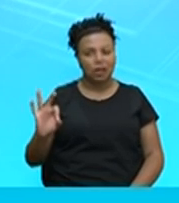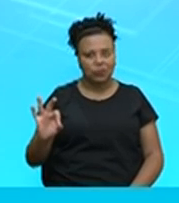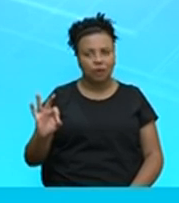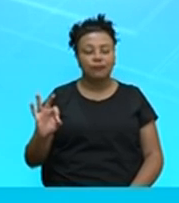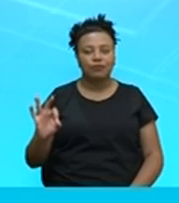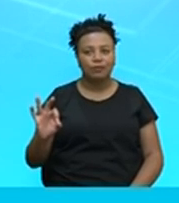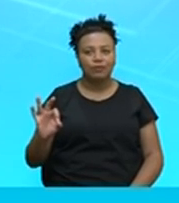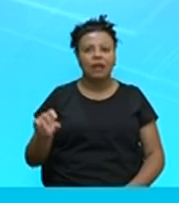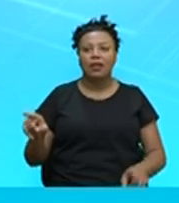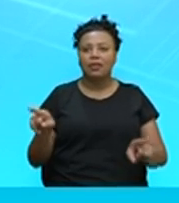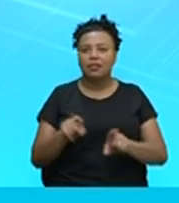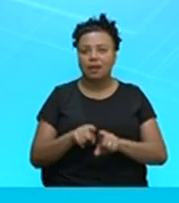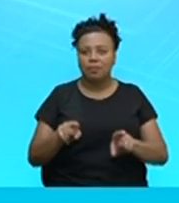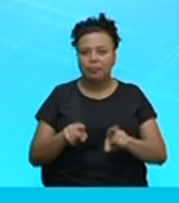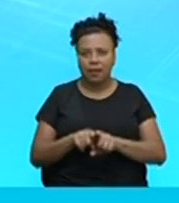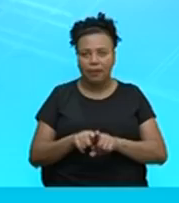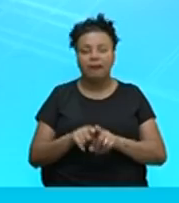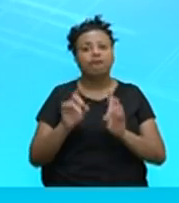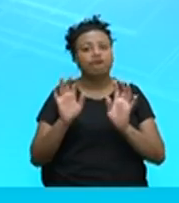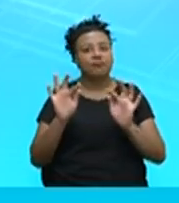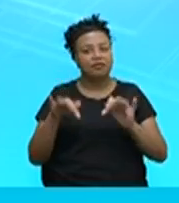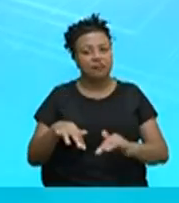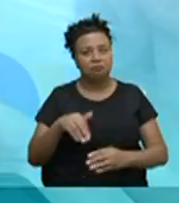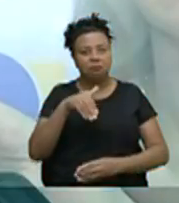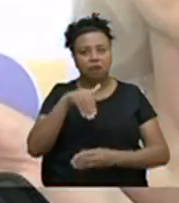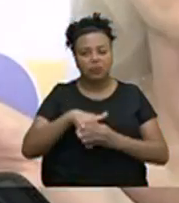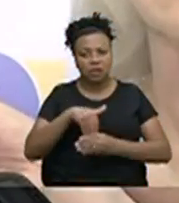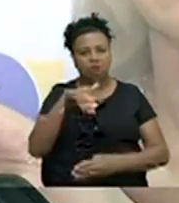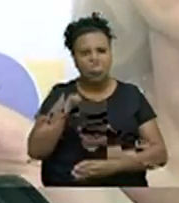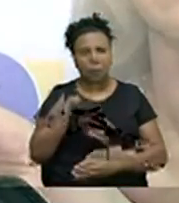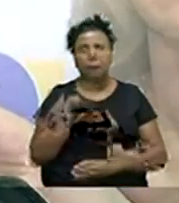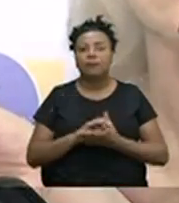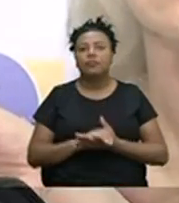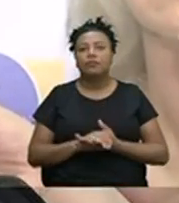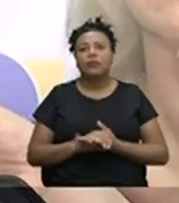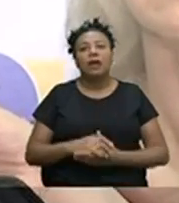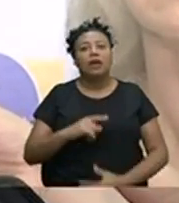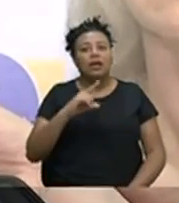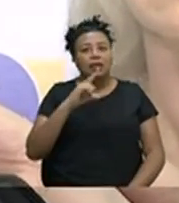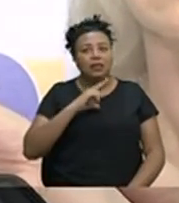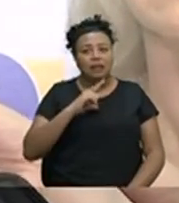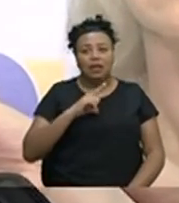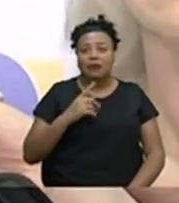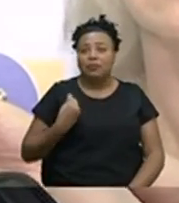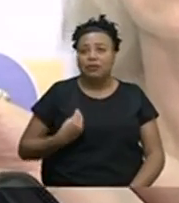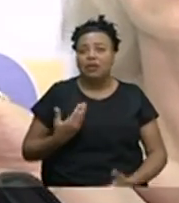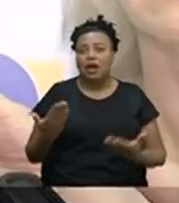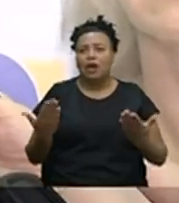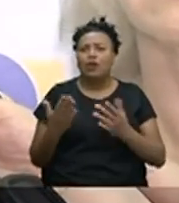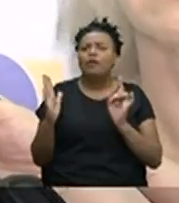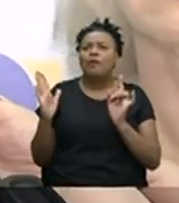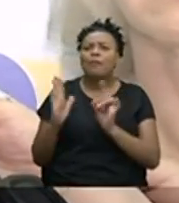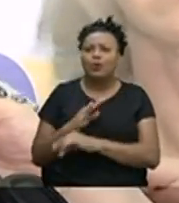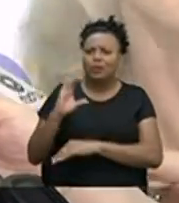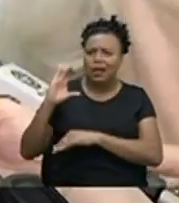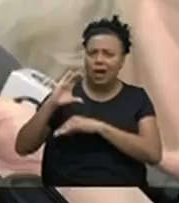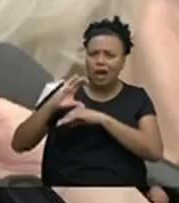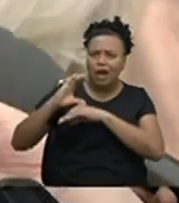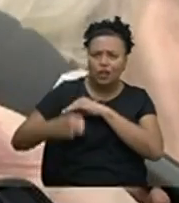57,53%. Também encerrado. Temos agora aqui, só vou perguntar,